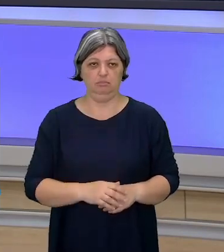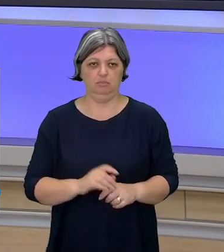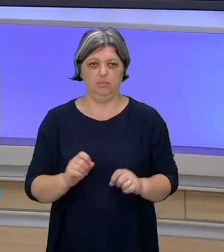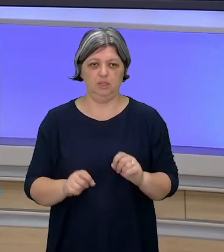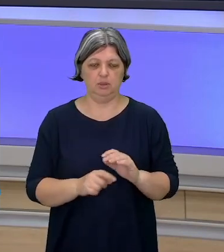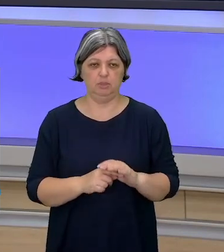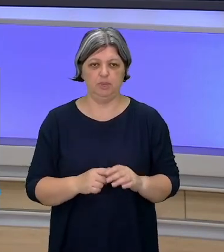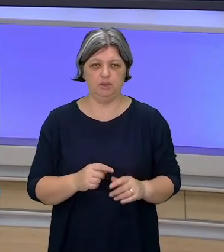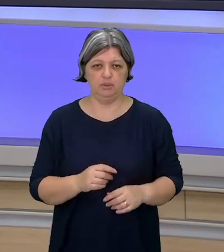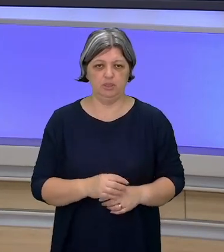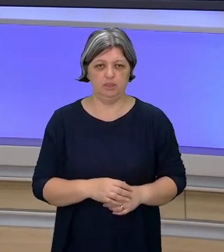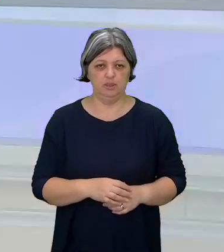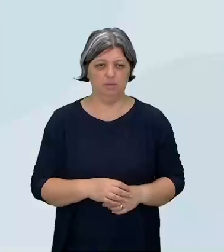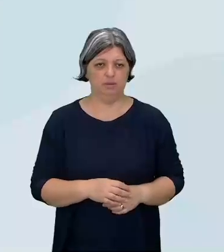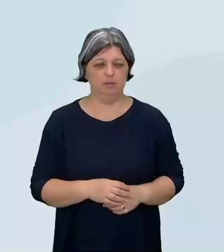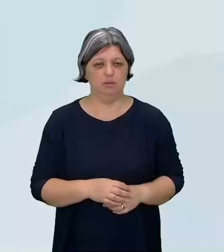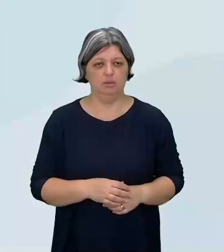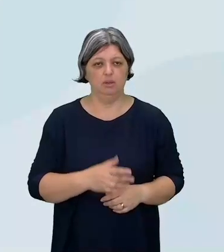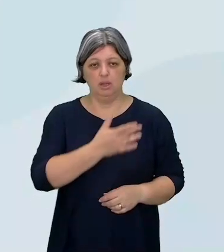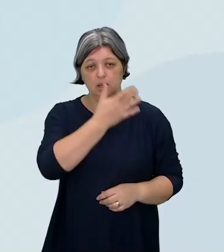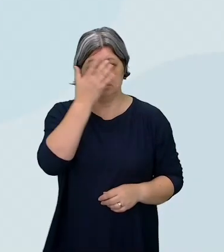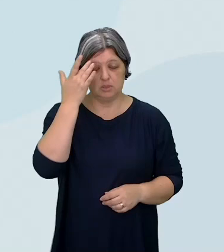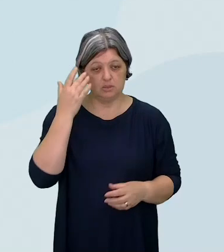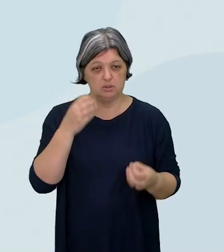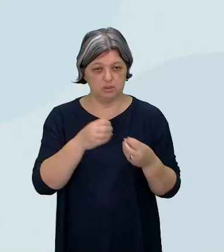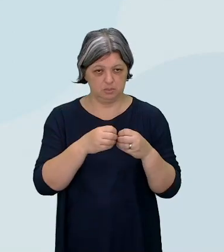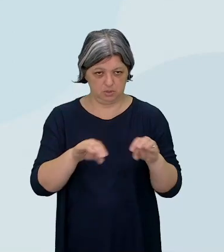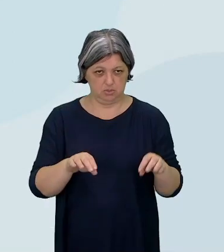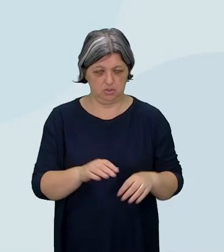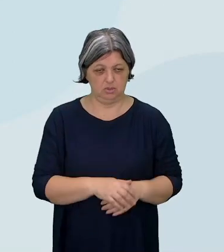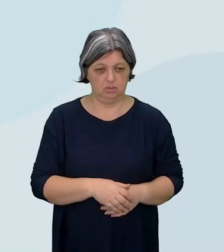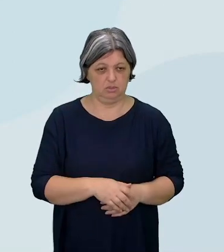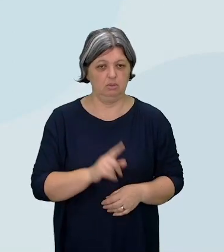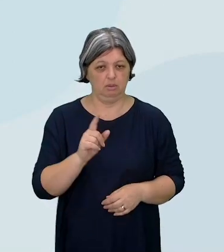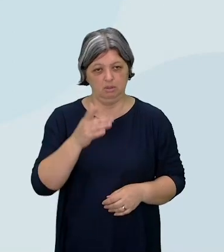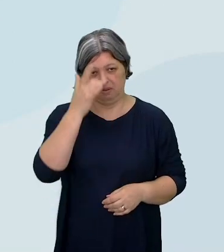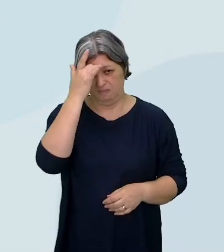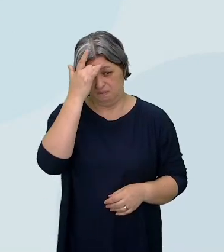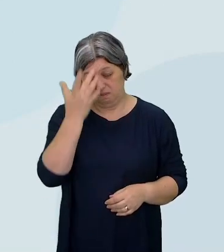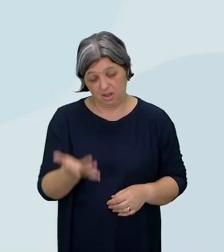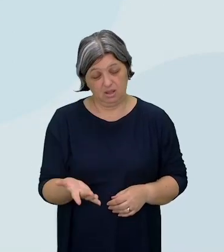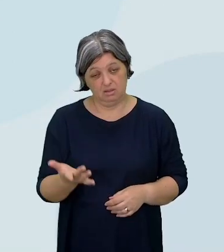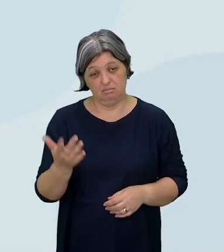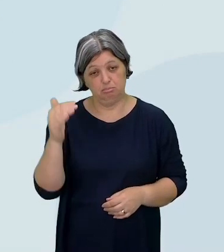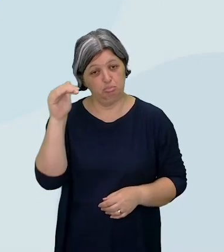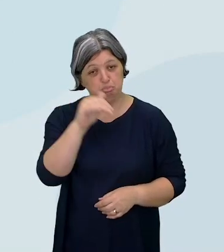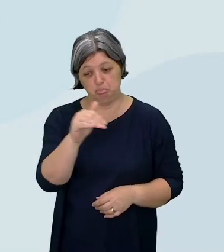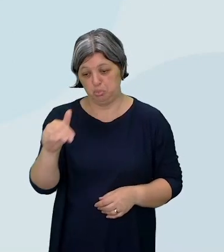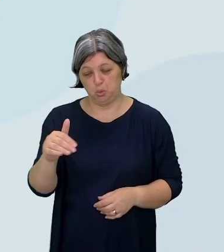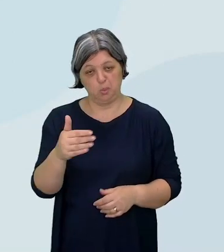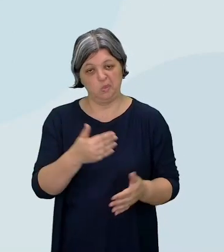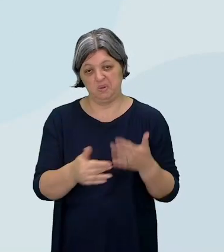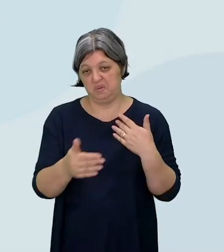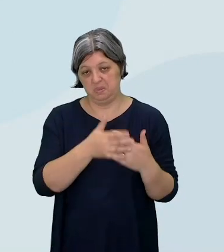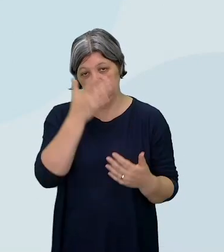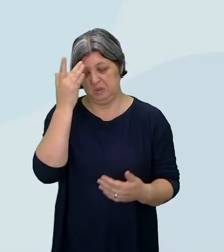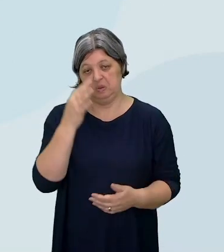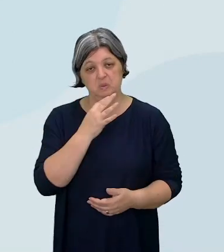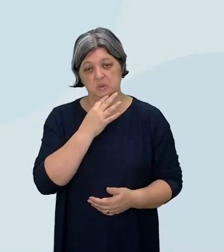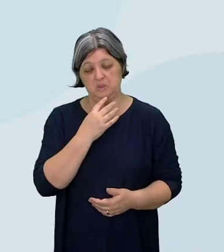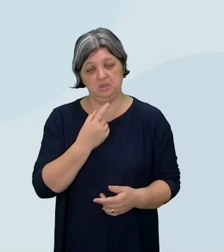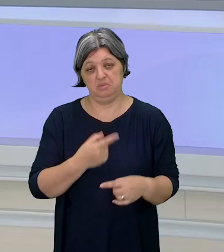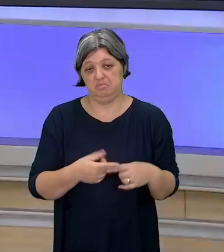As pessoas estão desperdiçando. E é muito mais fácil você apontar a culpa para um desconhecido do que